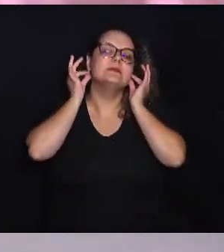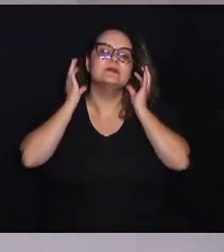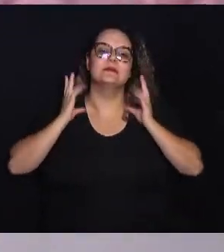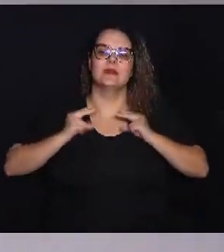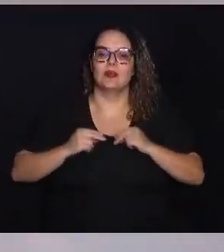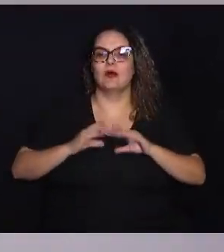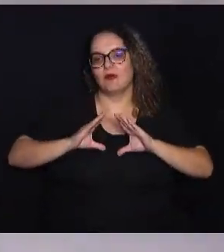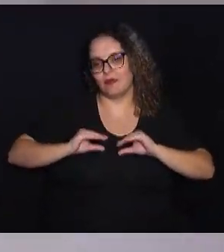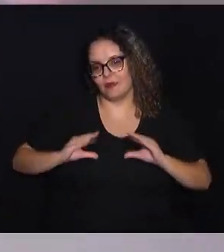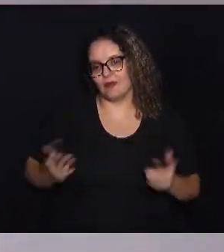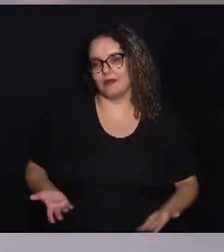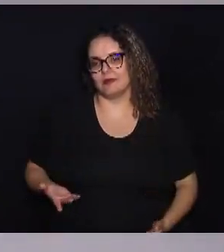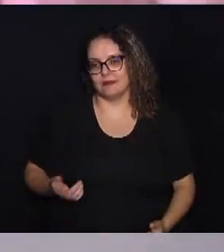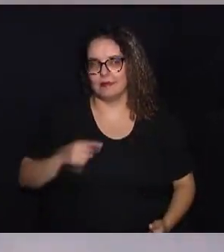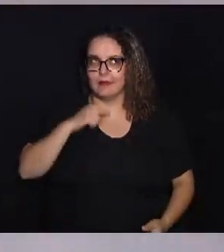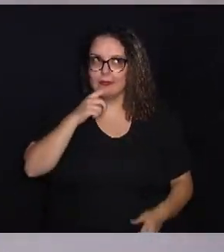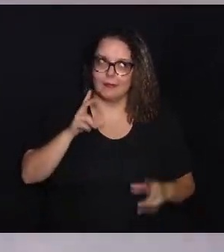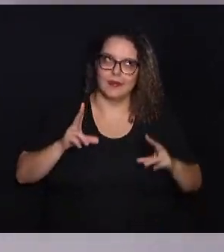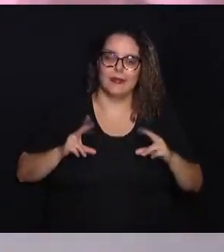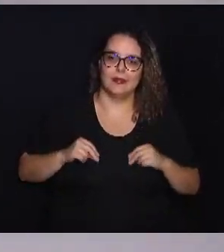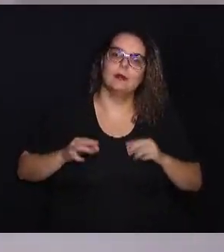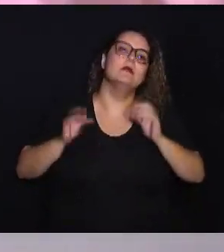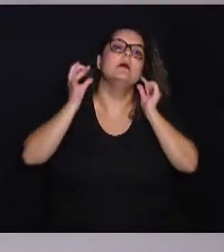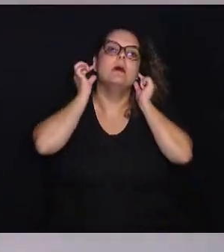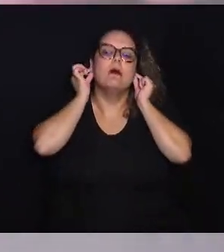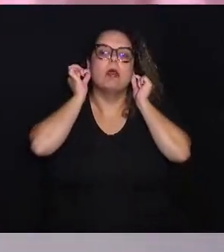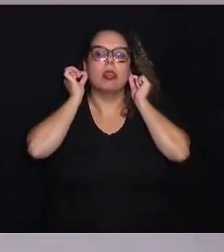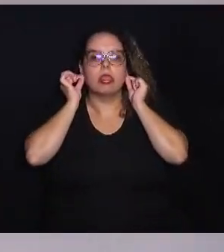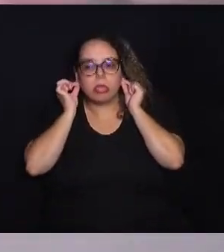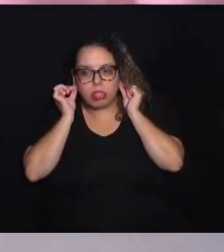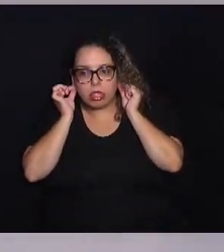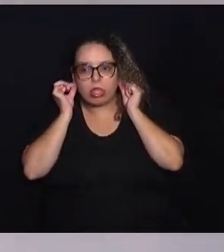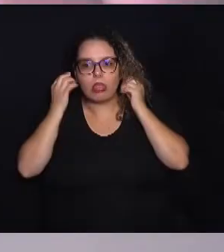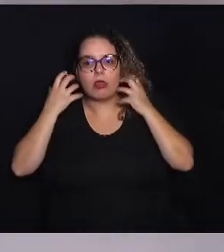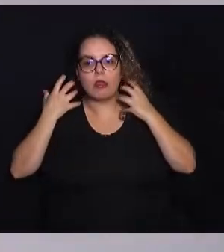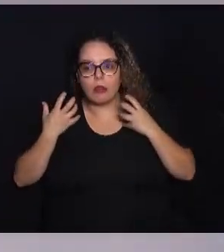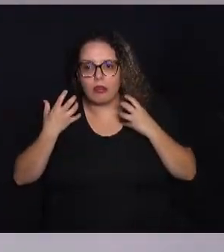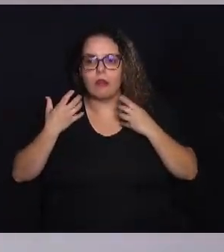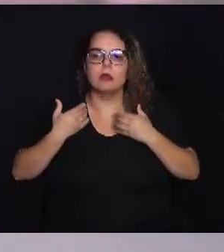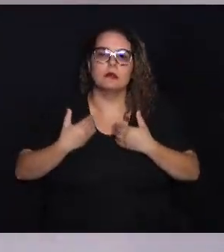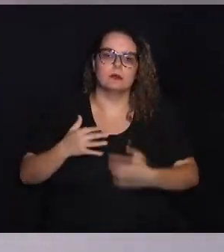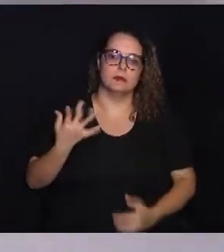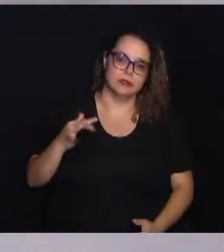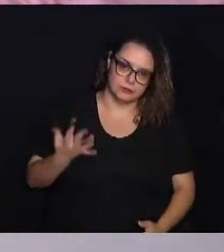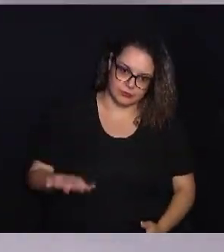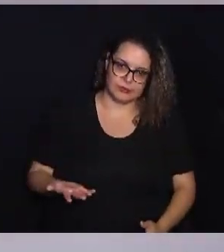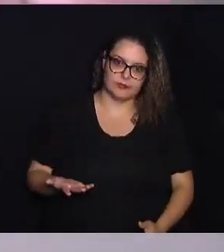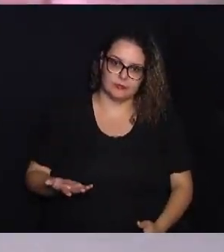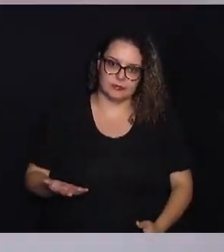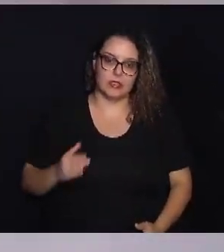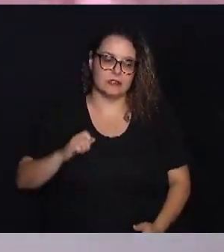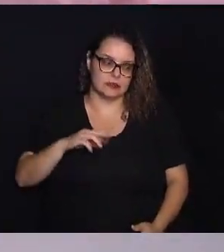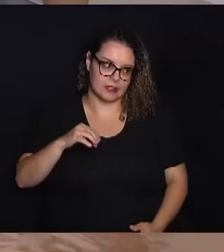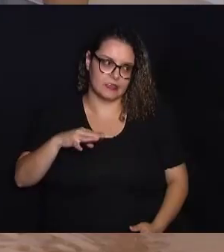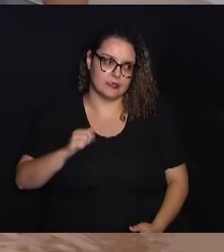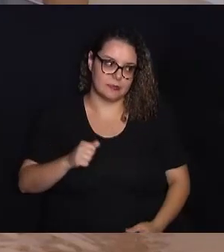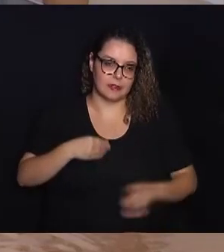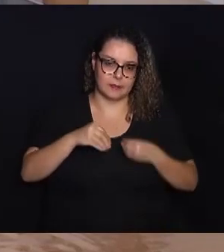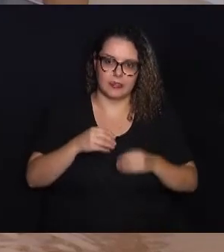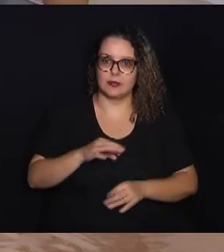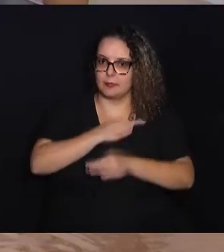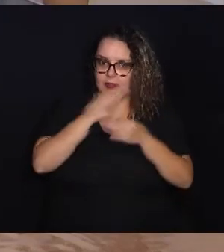cerâmica plástica. Legal. E é super diferente mesmo. E a cerâmica